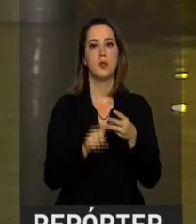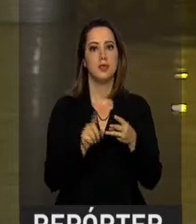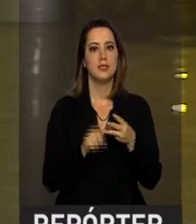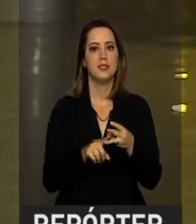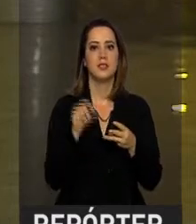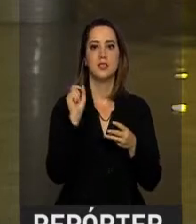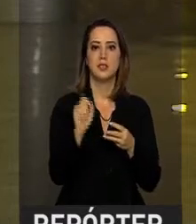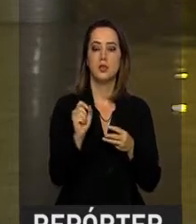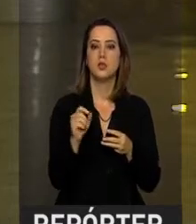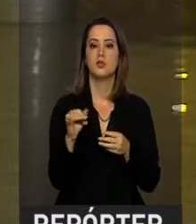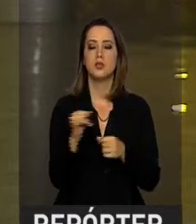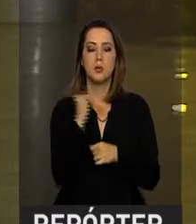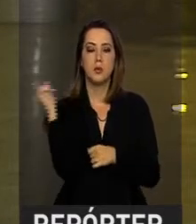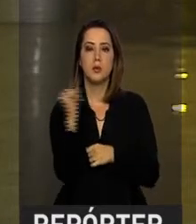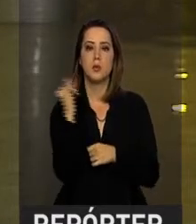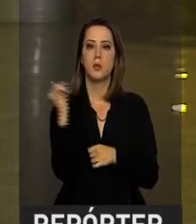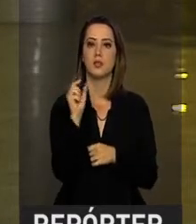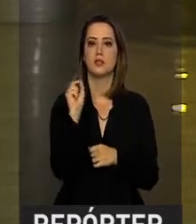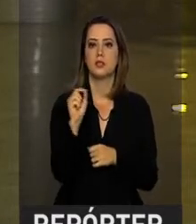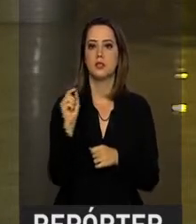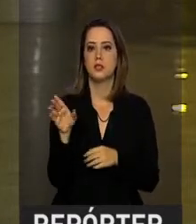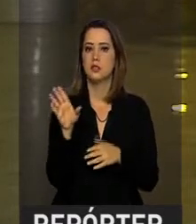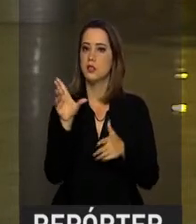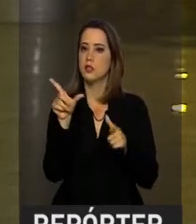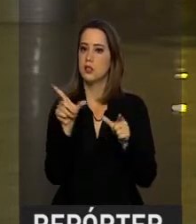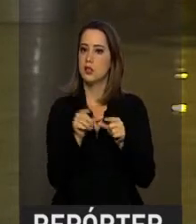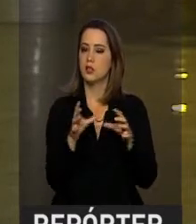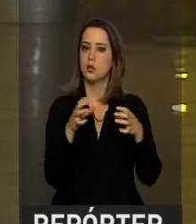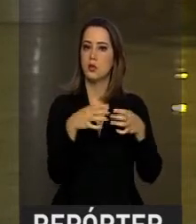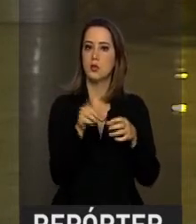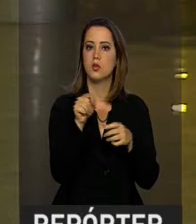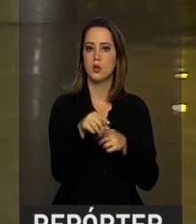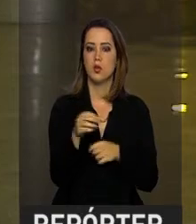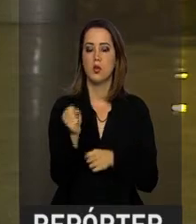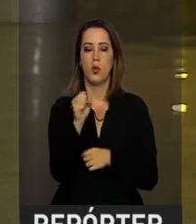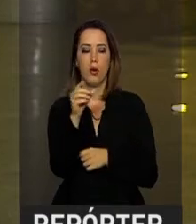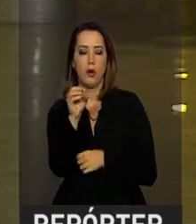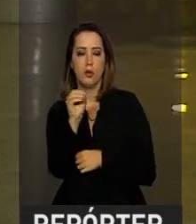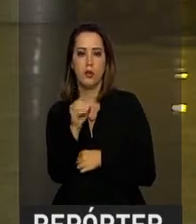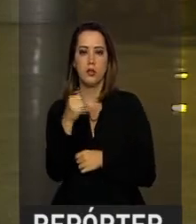importância do ibge é que acabou de completar 80 anos